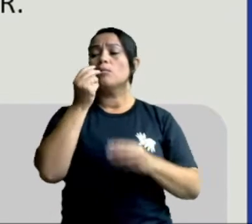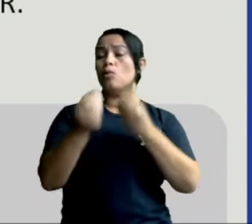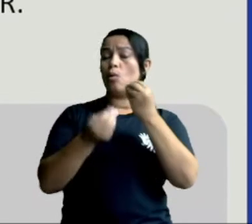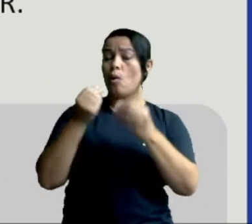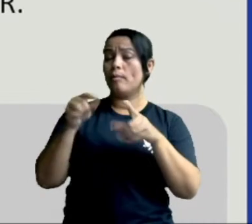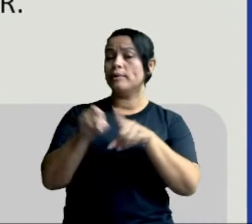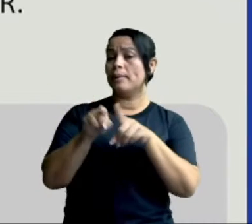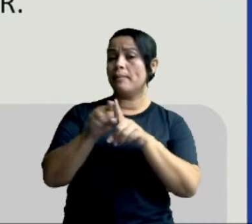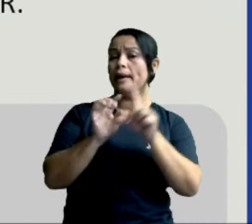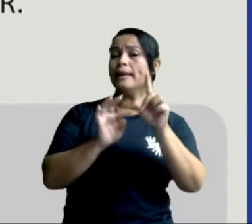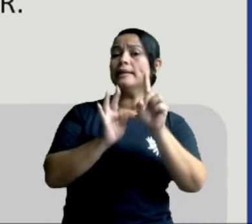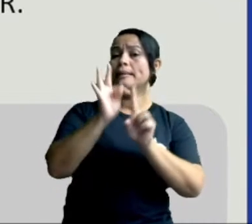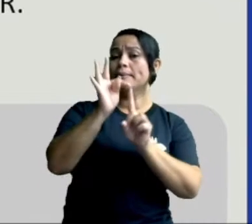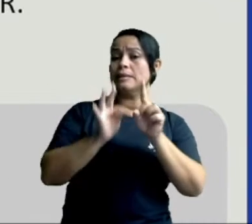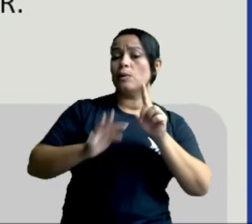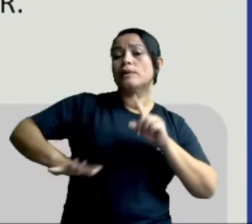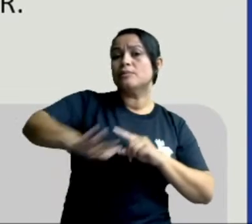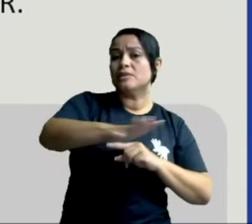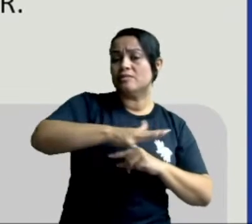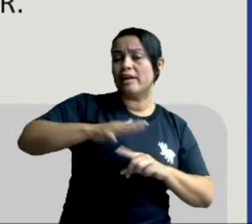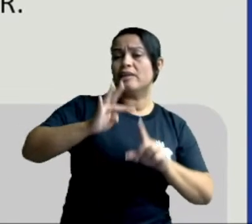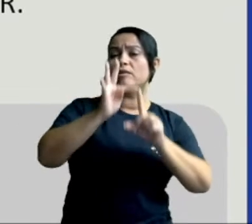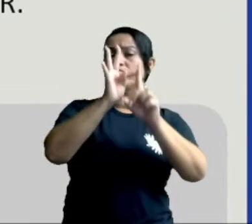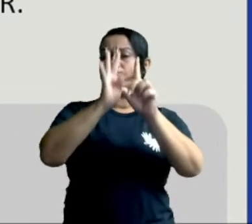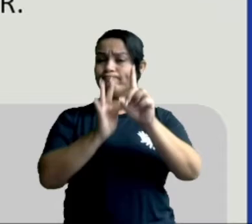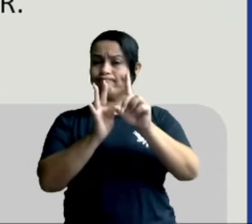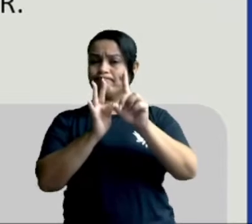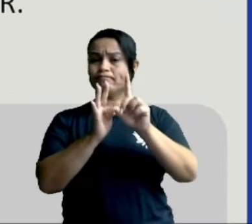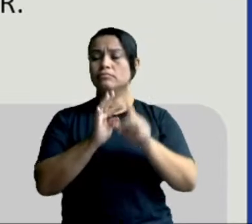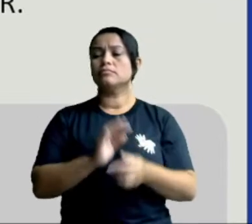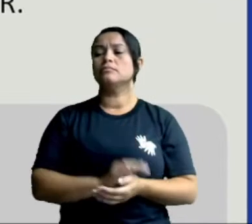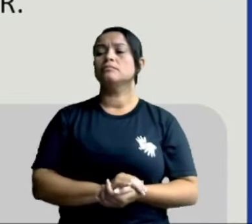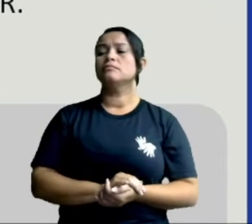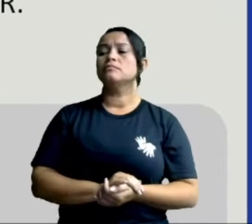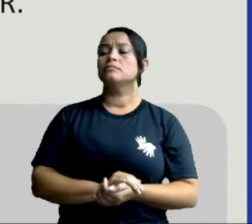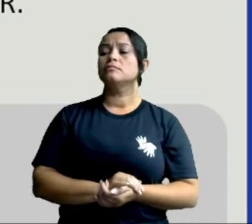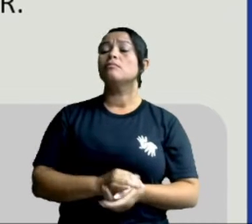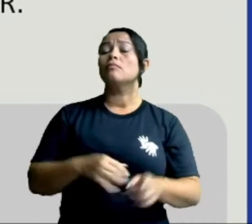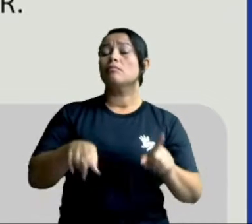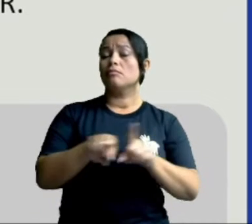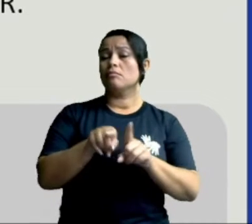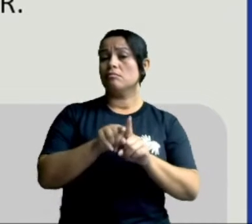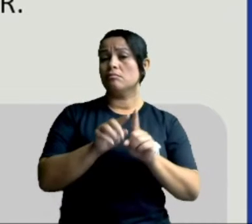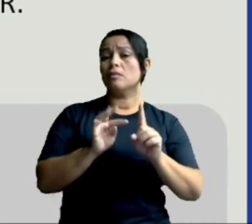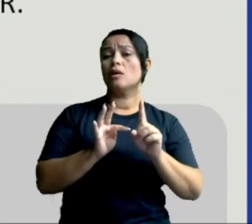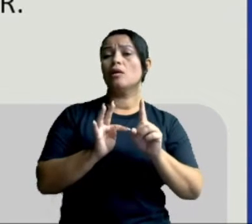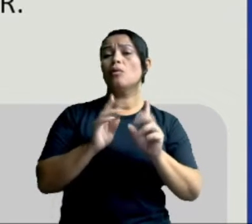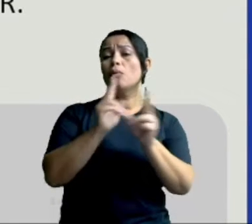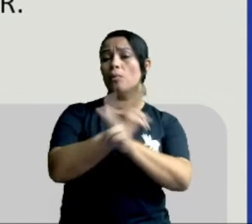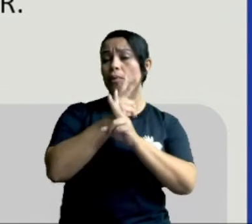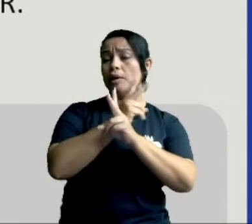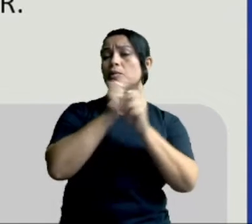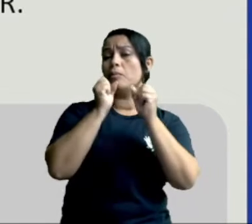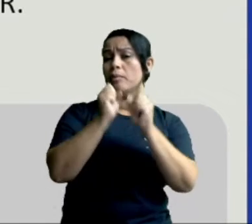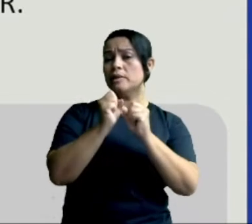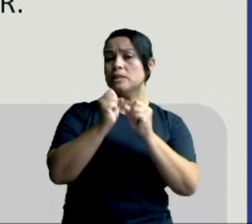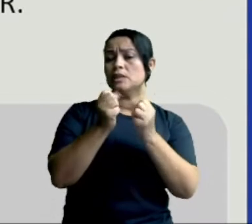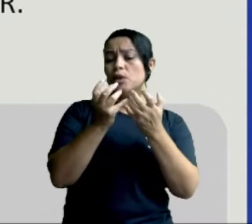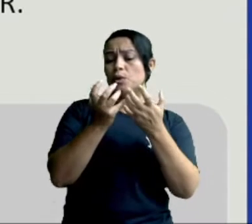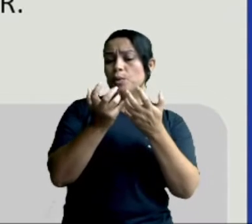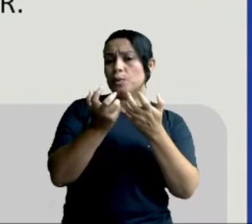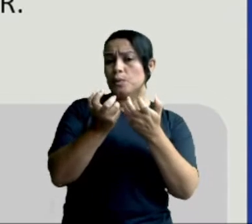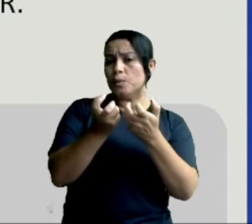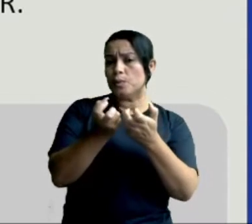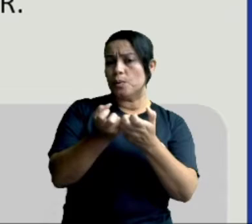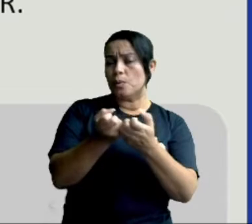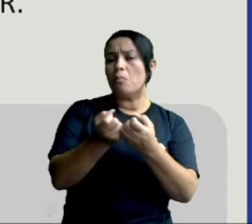pressão atmosférica para uma baixa de pressão e E o Vitor pode ser seco né com baixa umidade